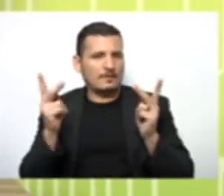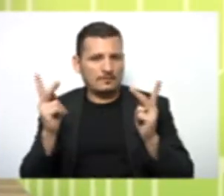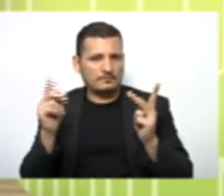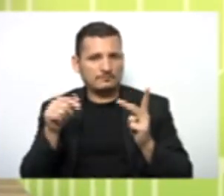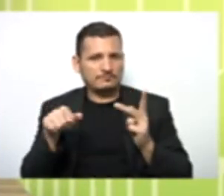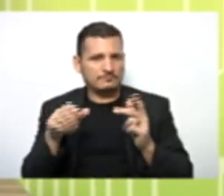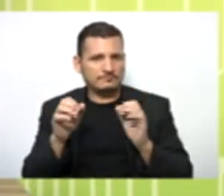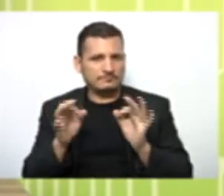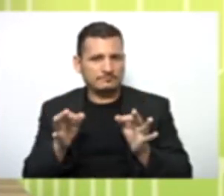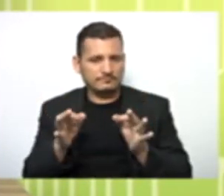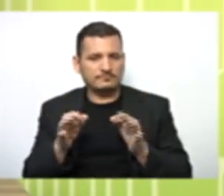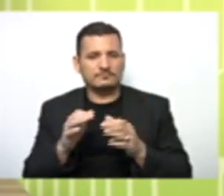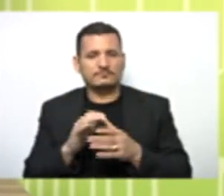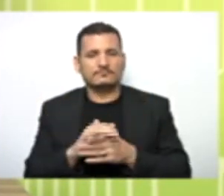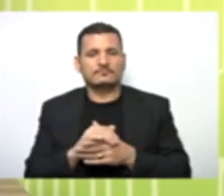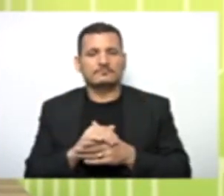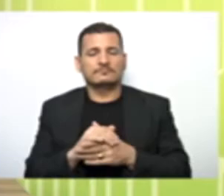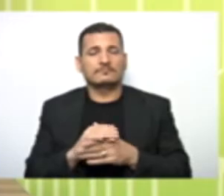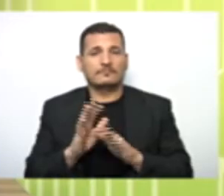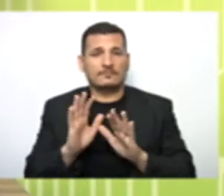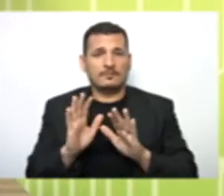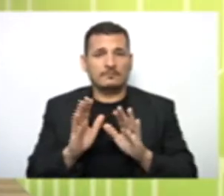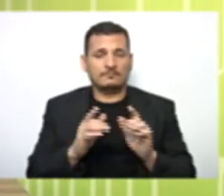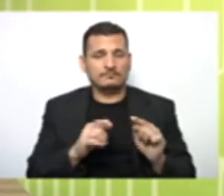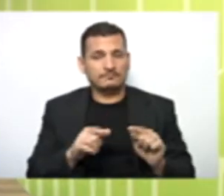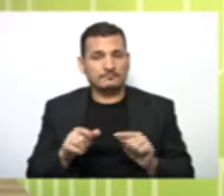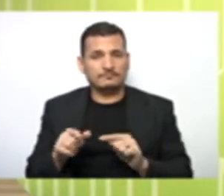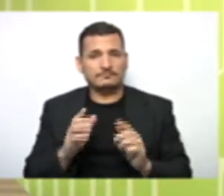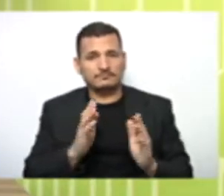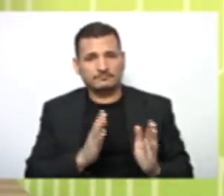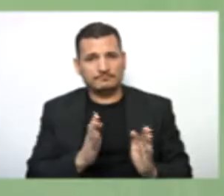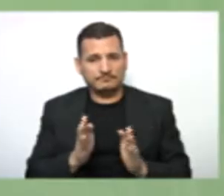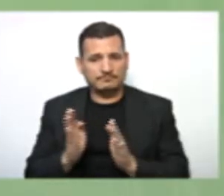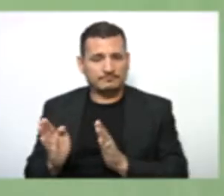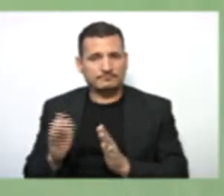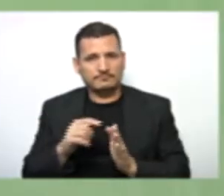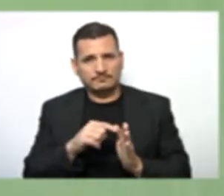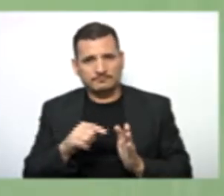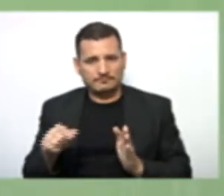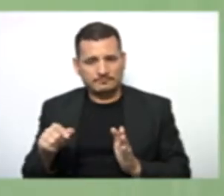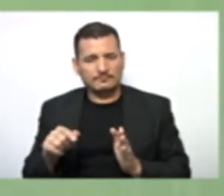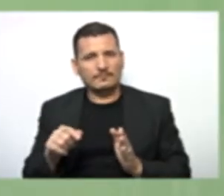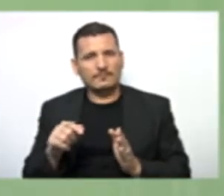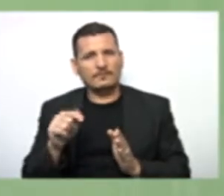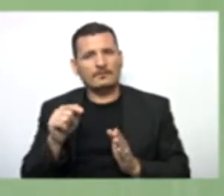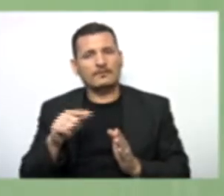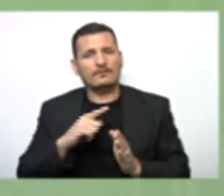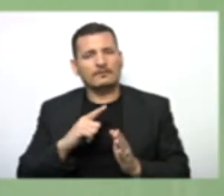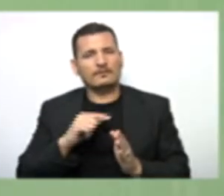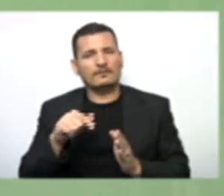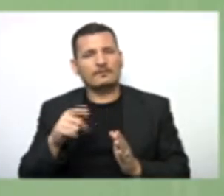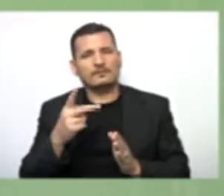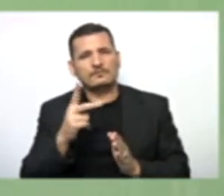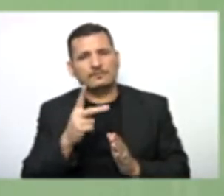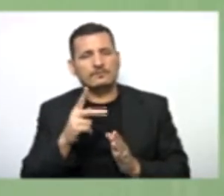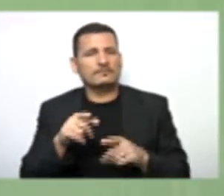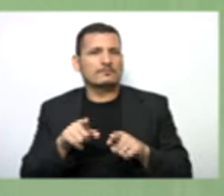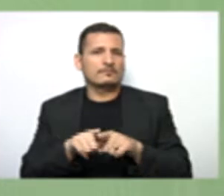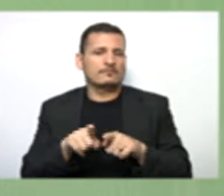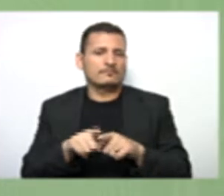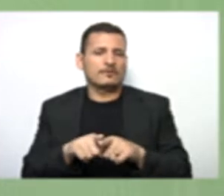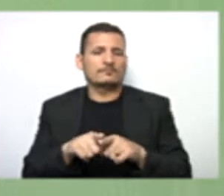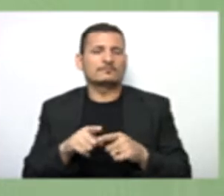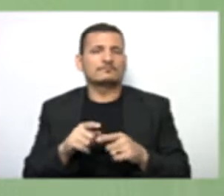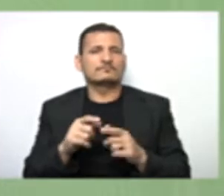executado. Já então, o nosso processo, vamos à ilustração novamente, ele vai ter os seus ingredientes, né? E os